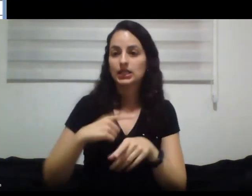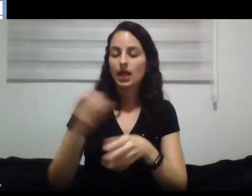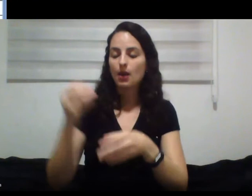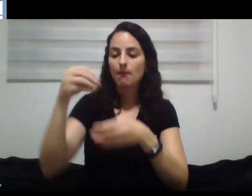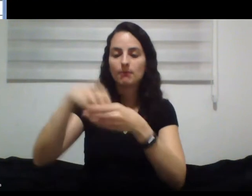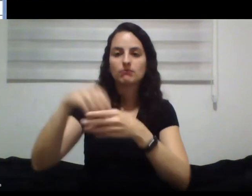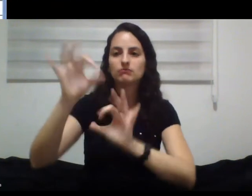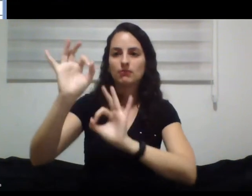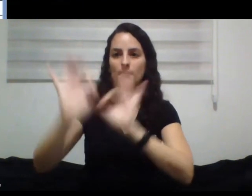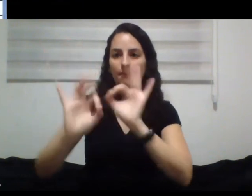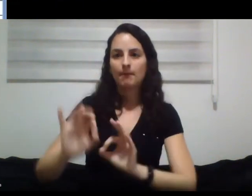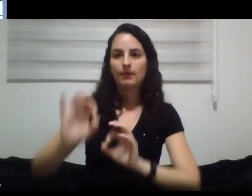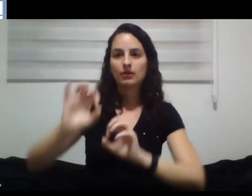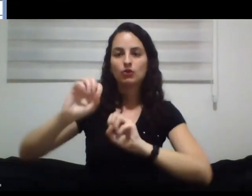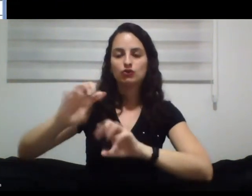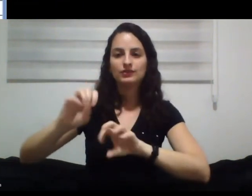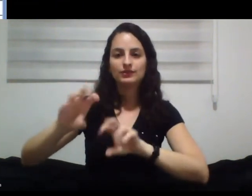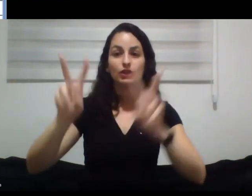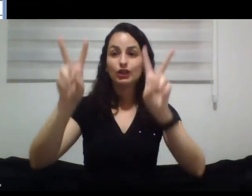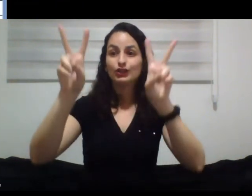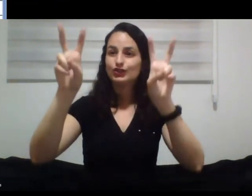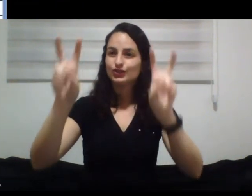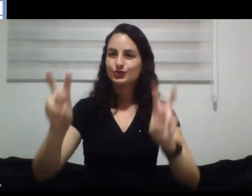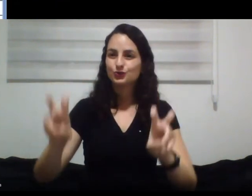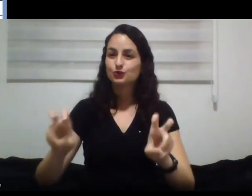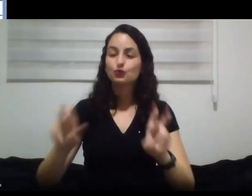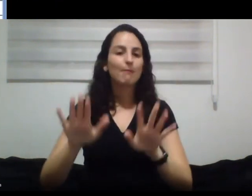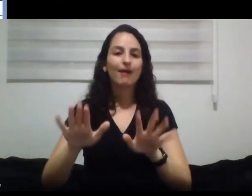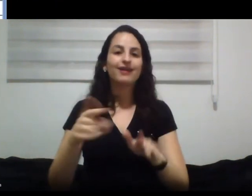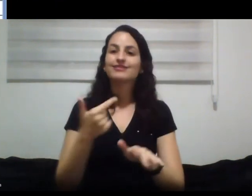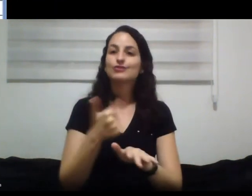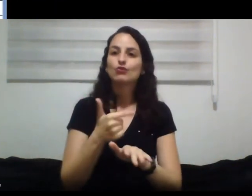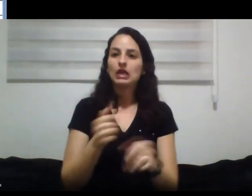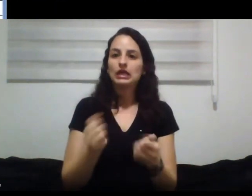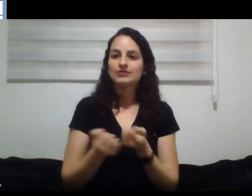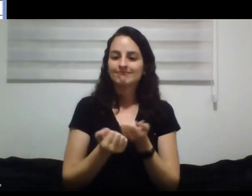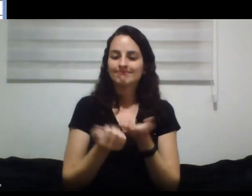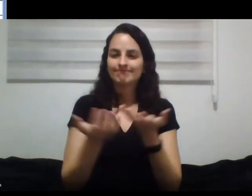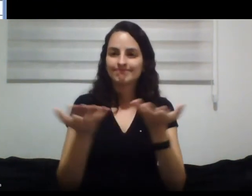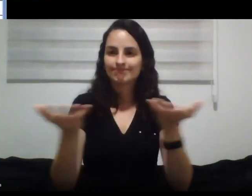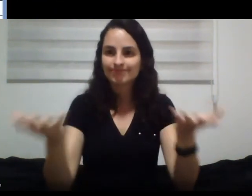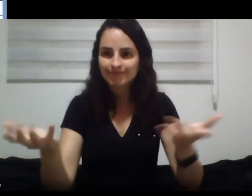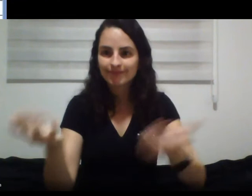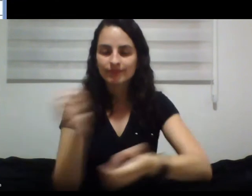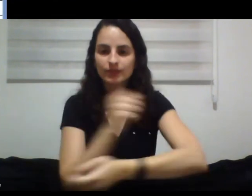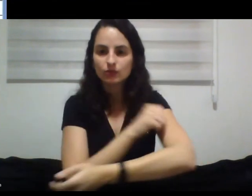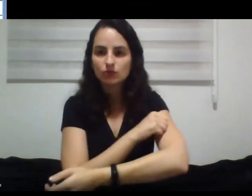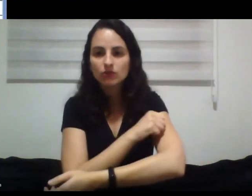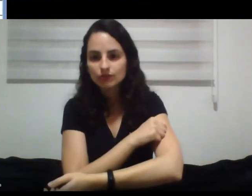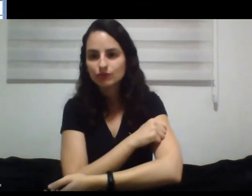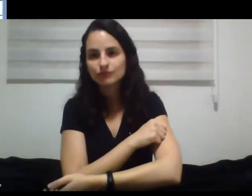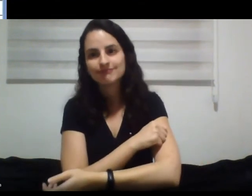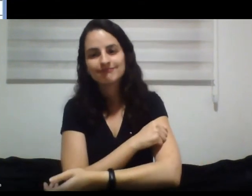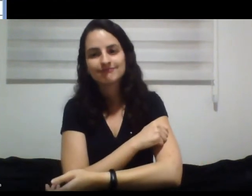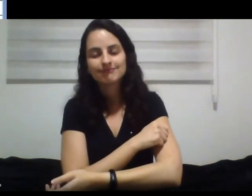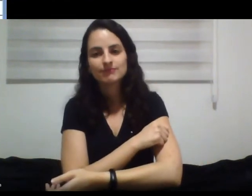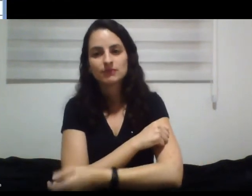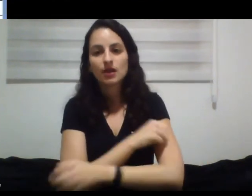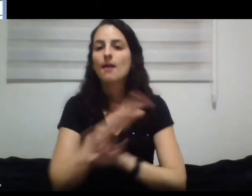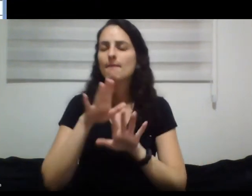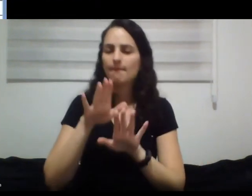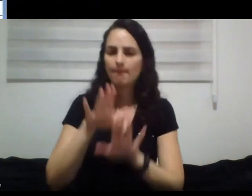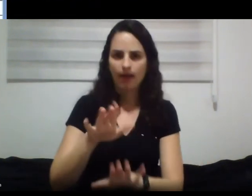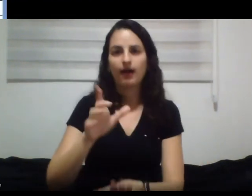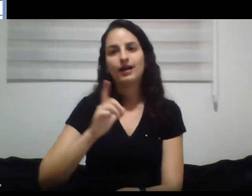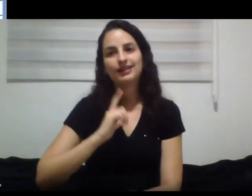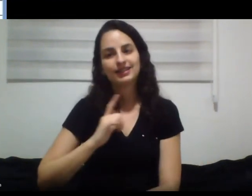desde 2017, de indicar referências básicas e complementares que são em formatos de e-book ou online, o que